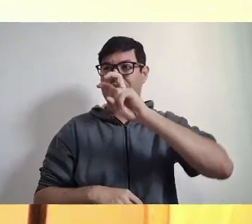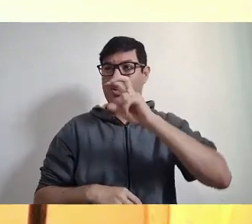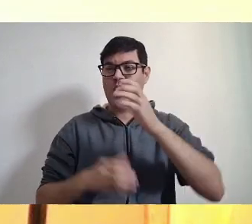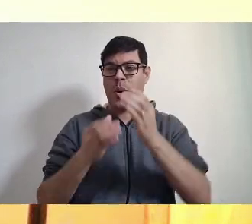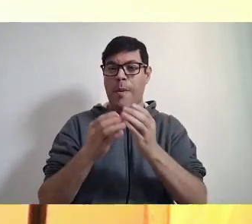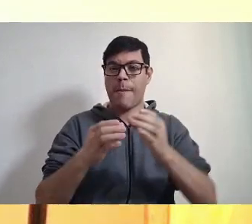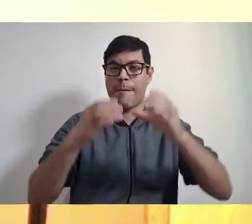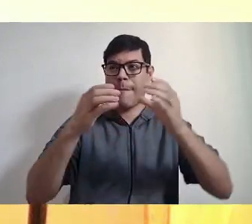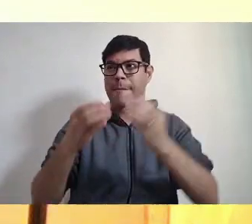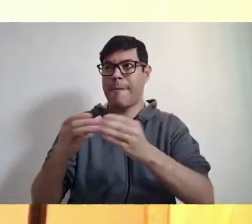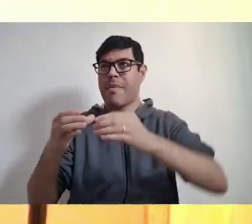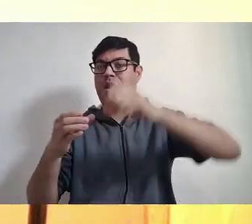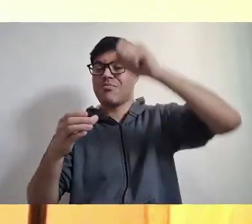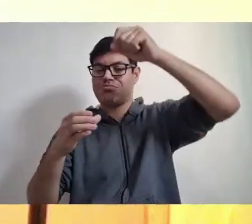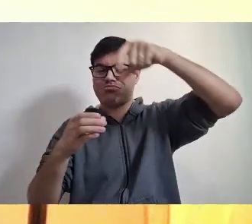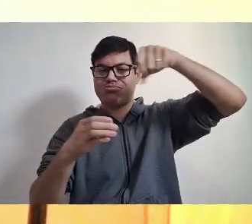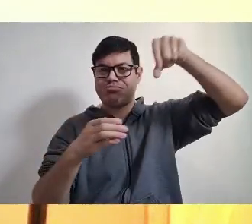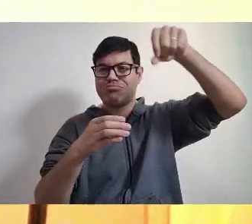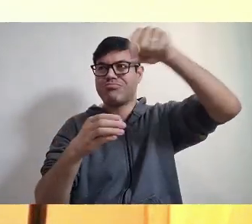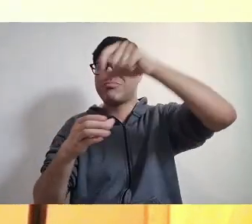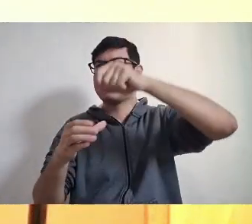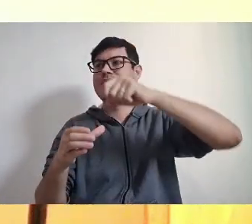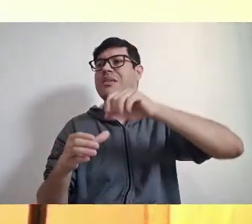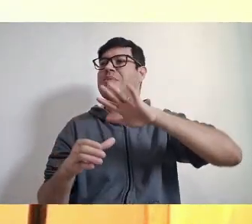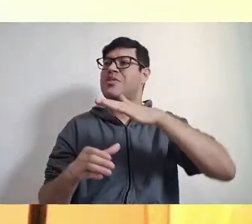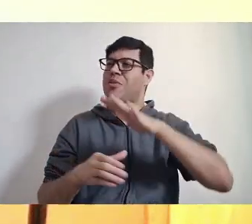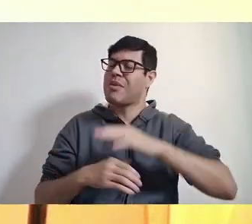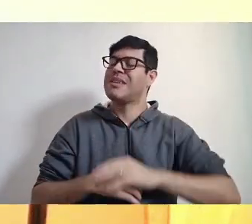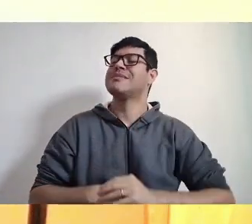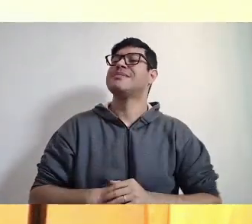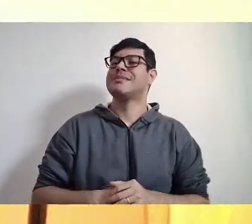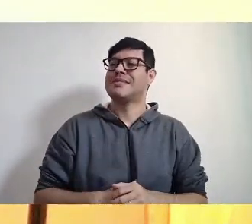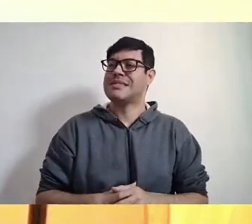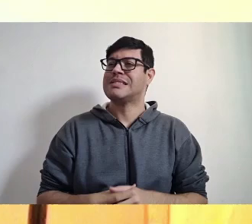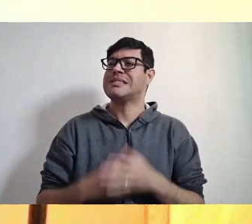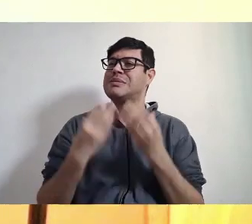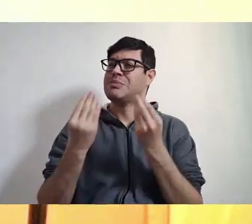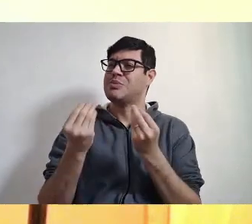Meu pai. E eu comprei mais uns 3 ou 4, porque tinha goteira. Nossa. Ali onde